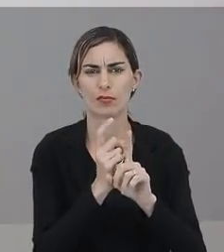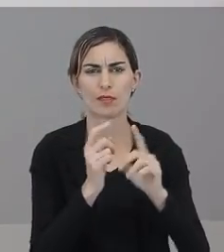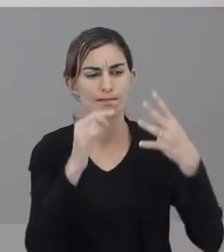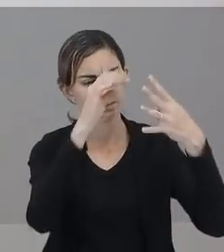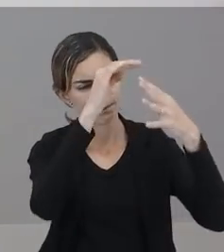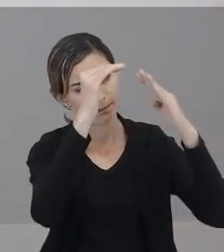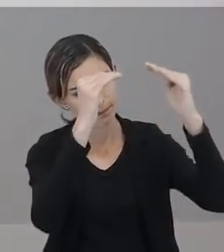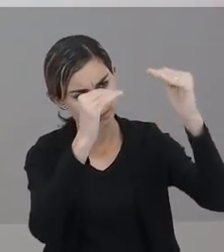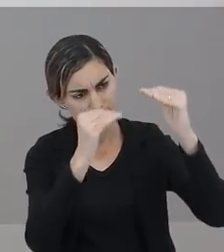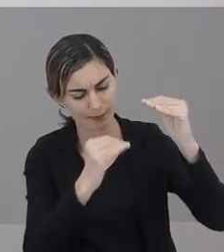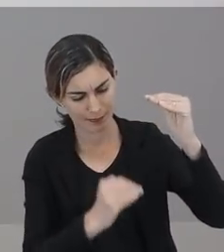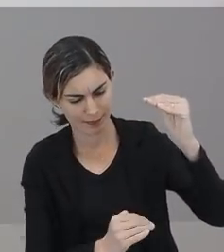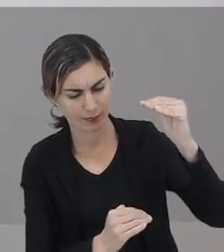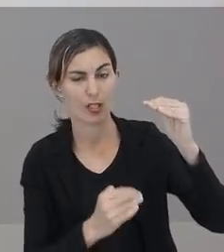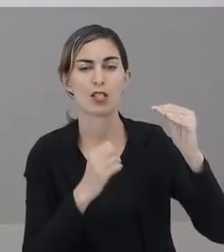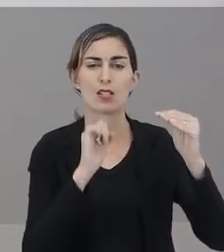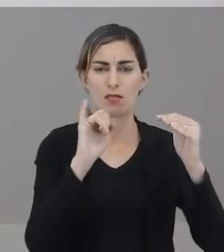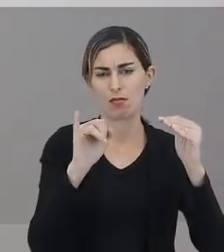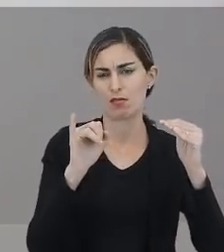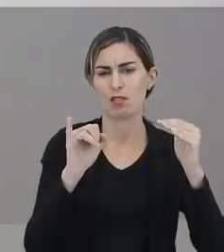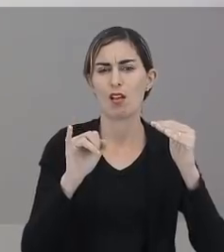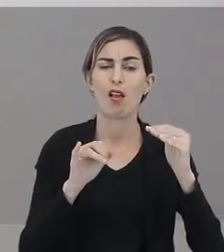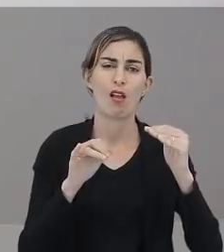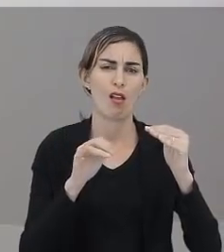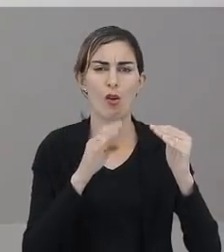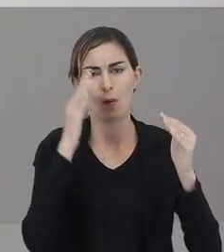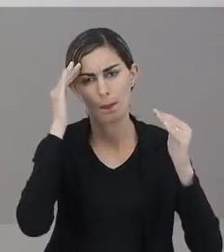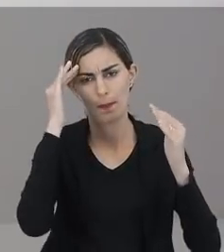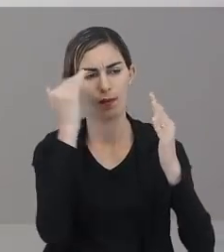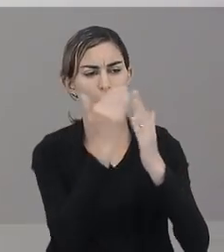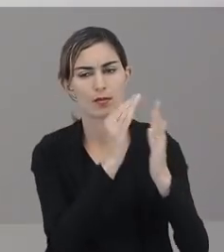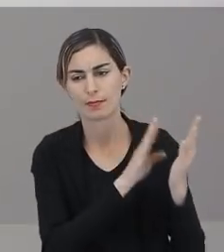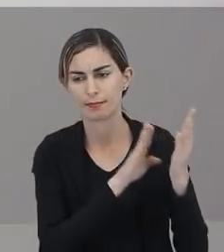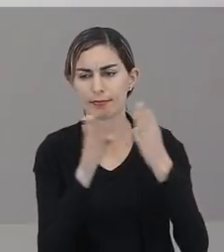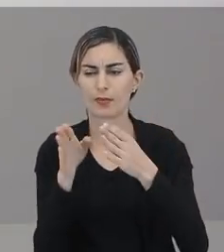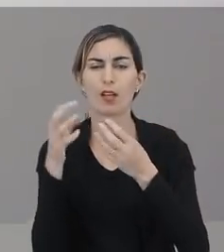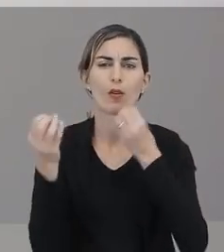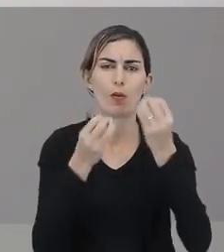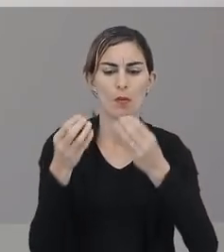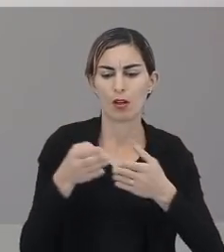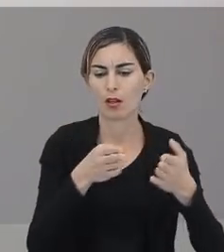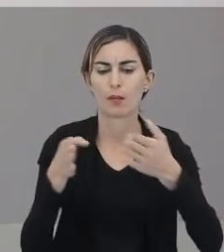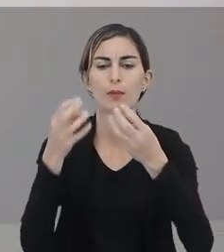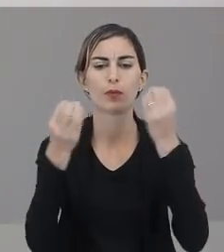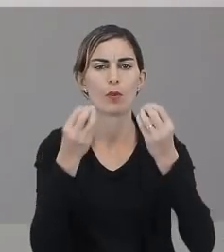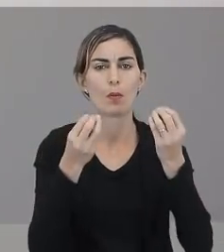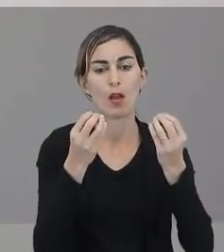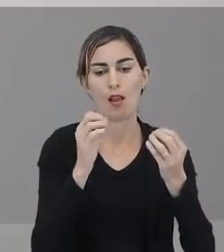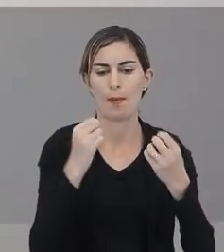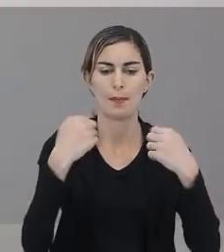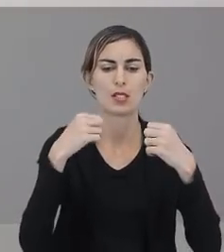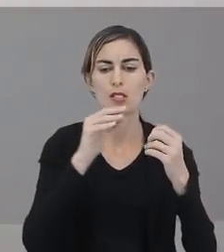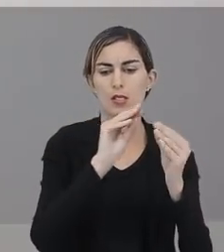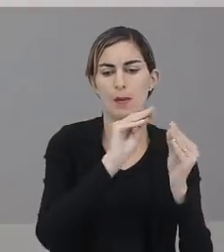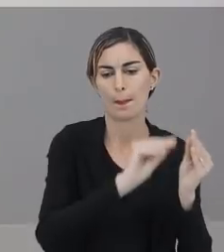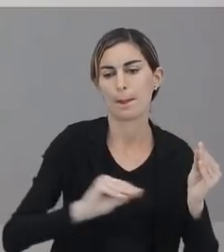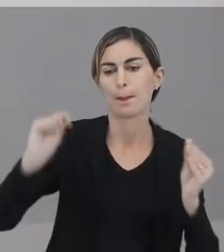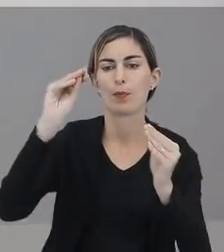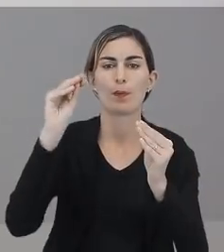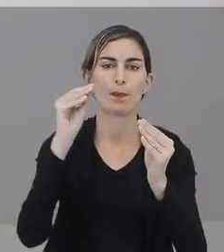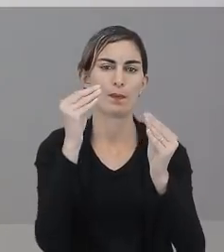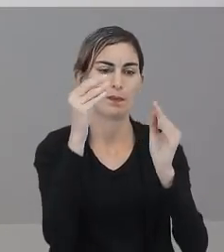que diga: se o valor for esse, siga em frente. Se não, pule para uma outra